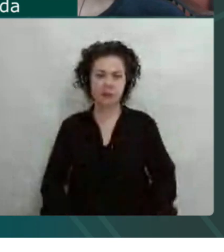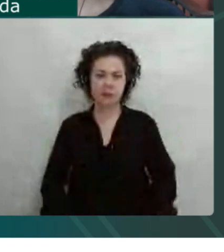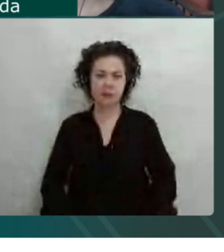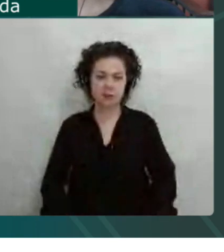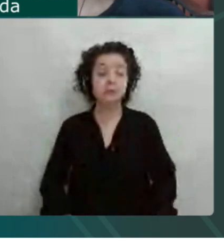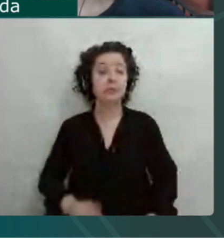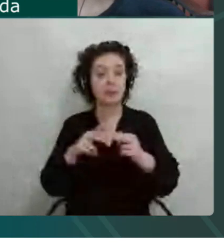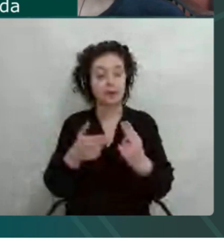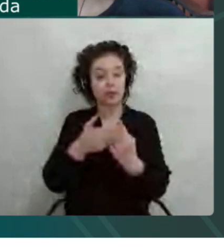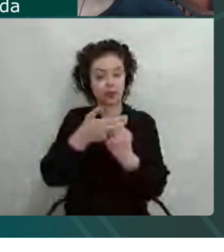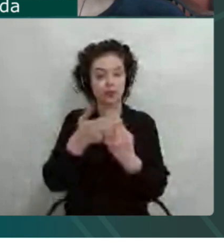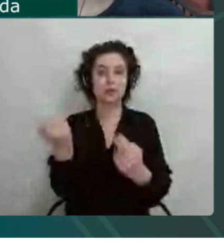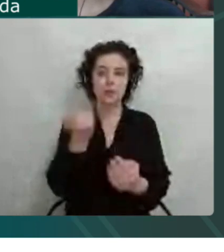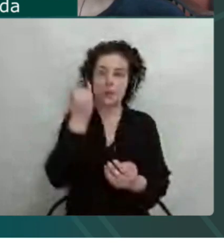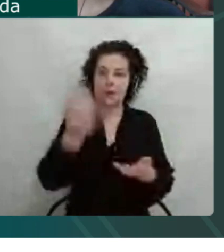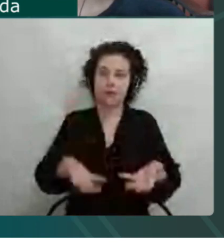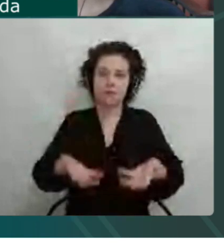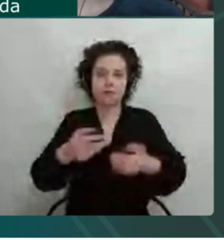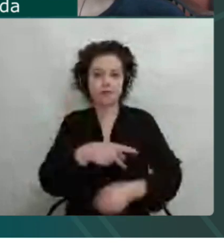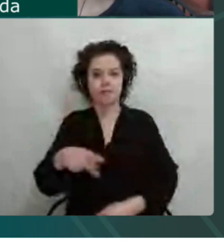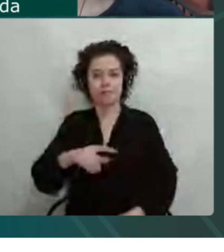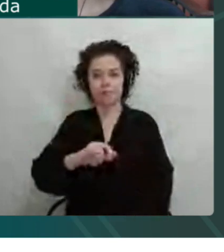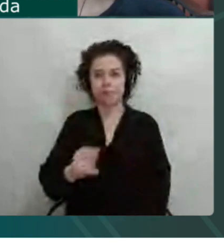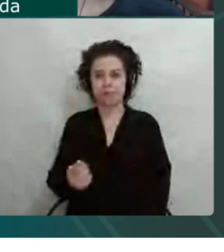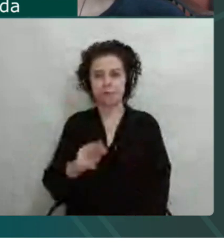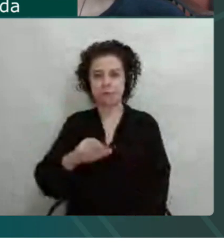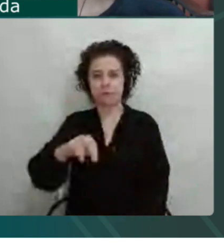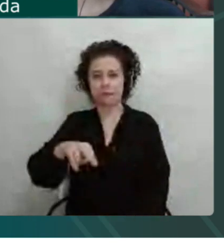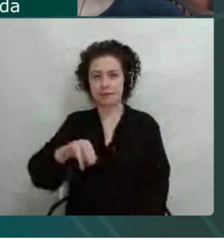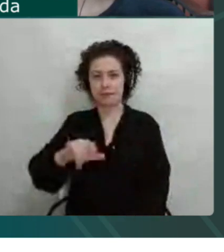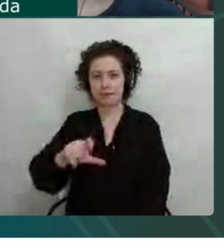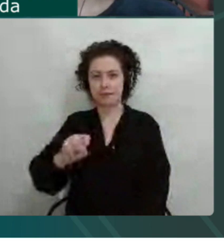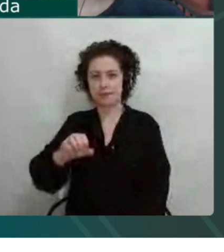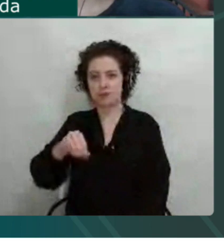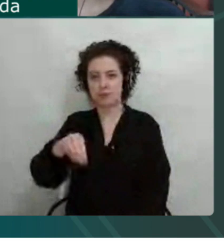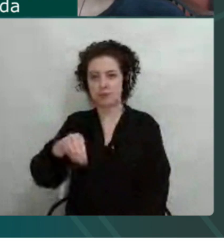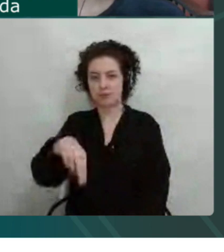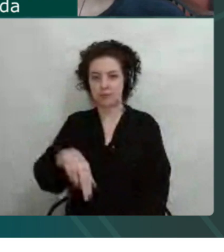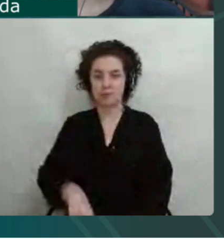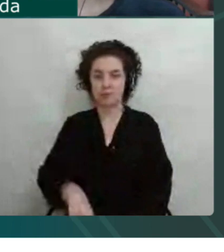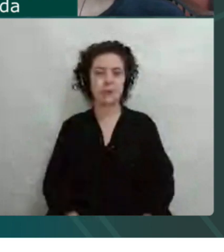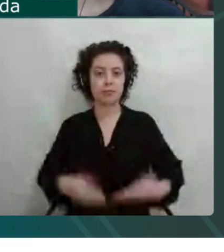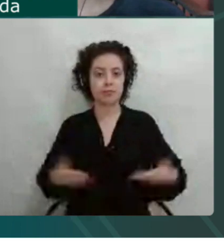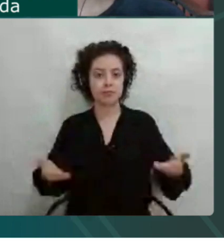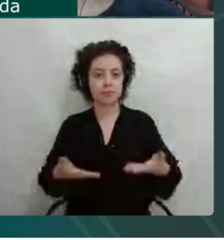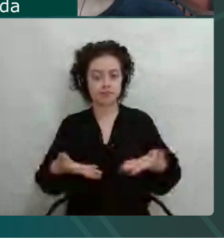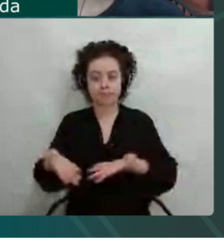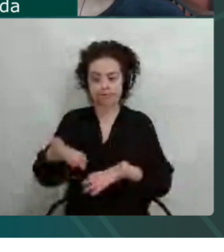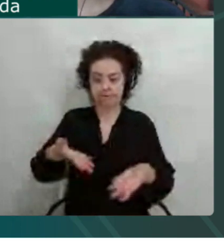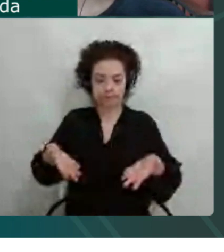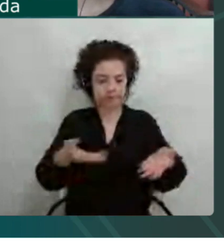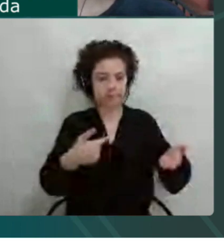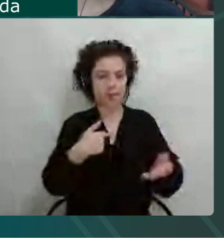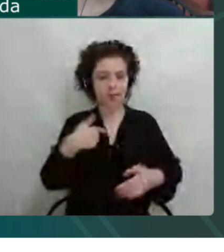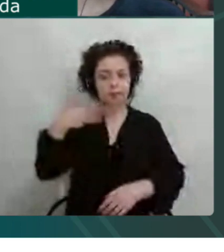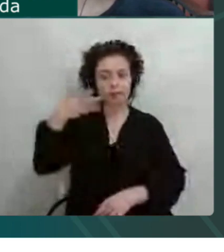ressaltada, então, pelo professor Jairson. Então, nós vamos fazer essa dinâmica, eu vou fazer,